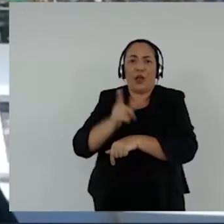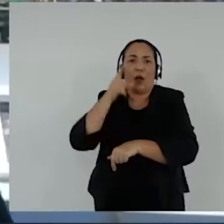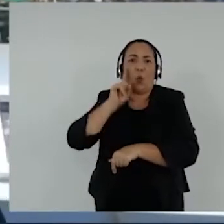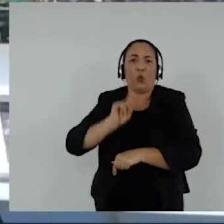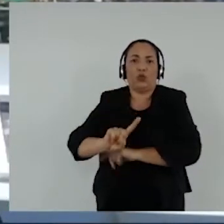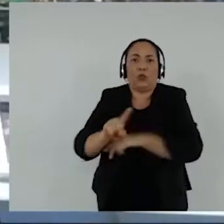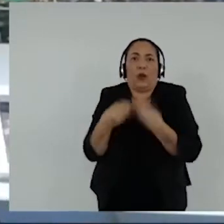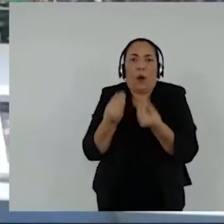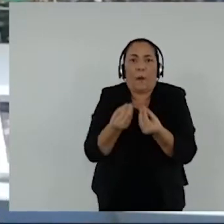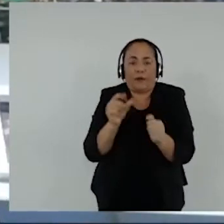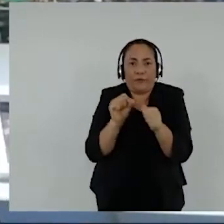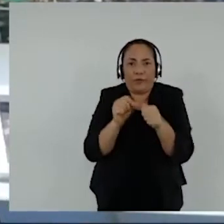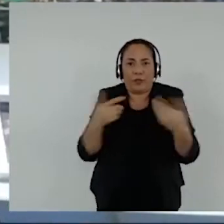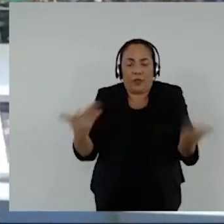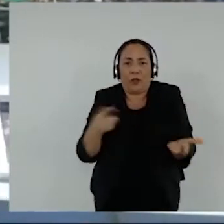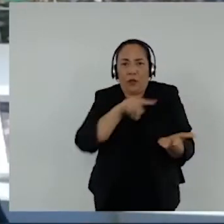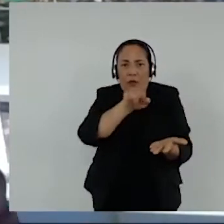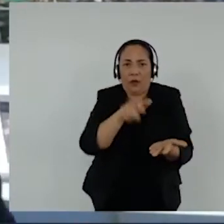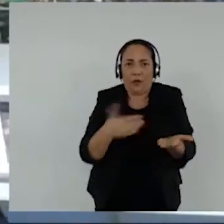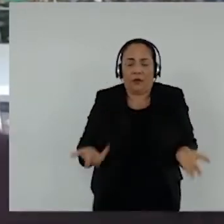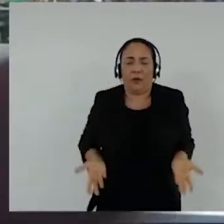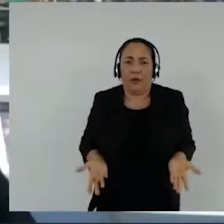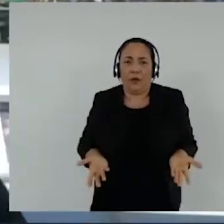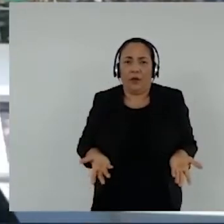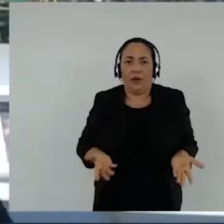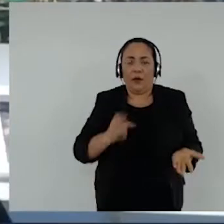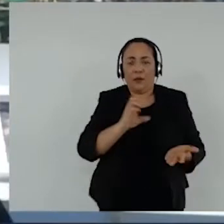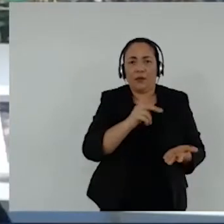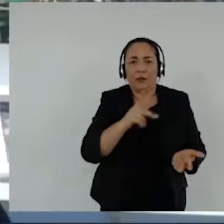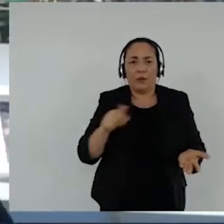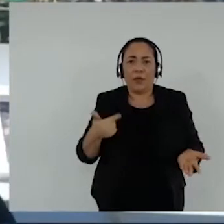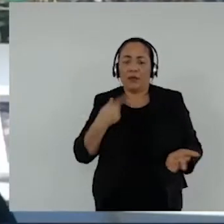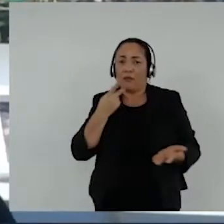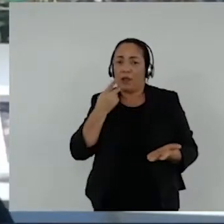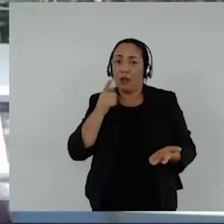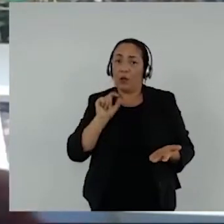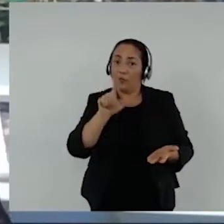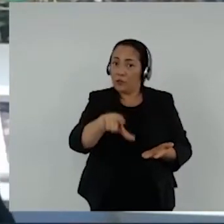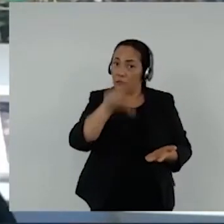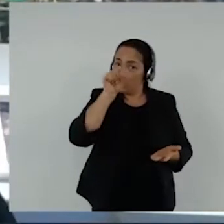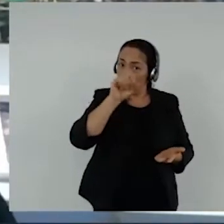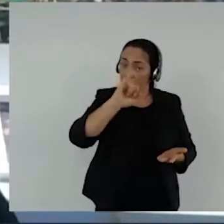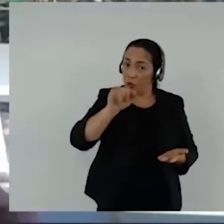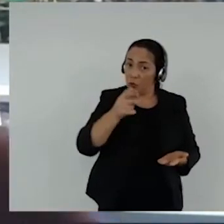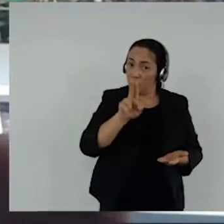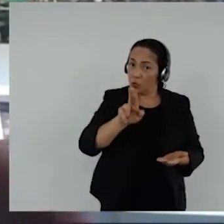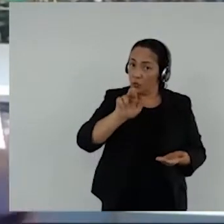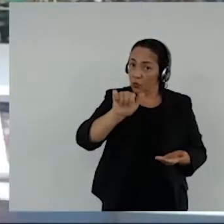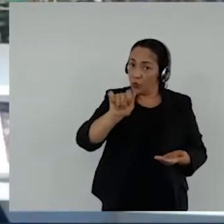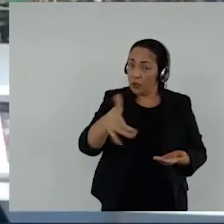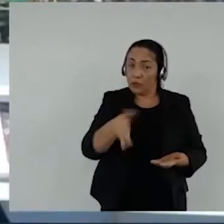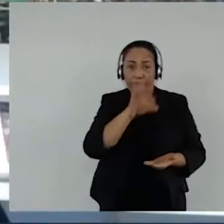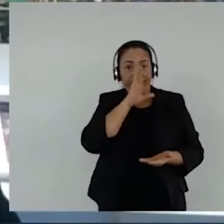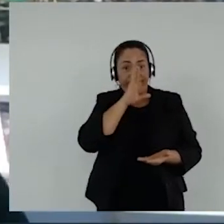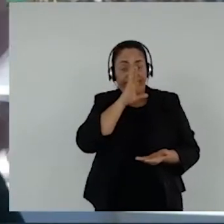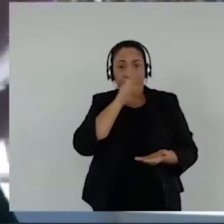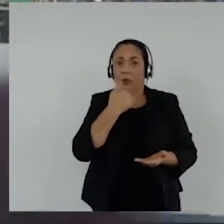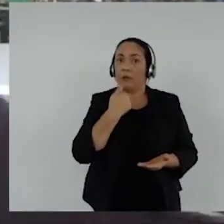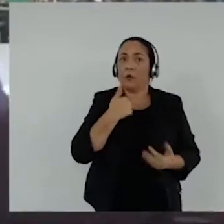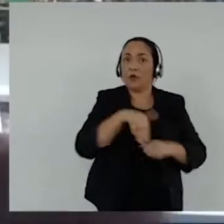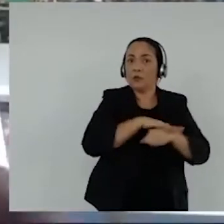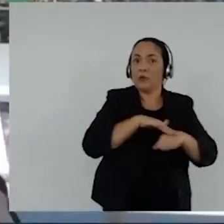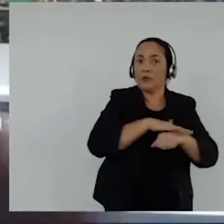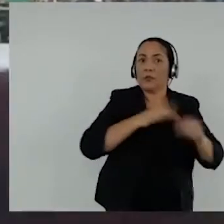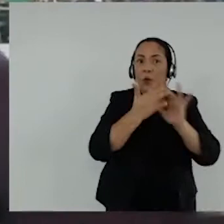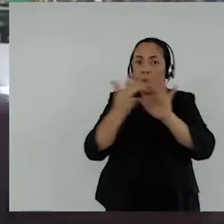direct, né? Então, o objetivo do CPP com a imposição da incomunicabilidade, professor Renato, é não só fazer com que, iniciada a